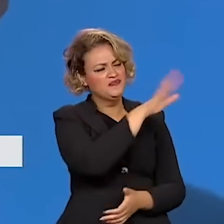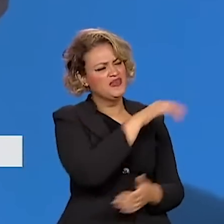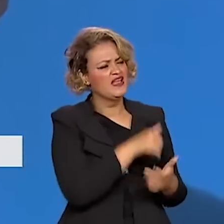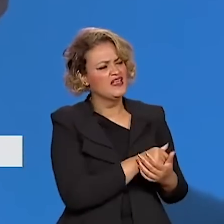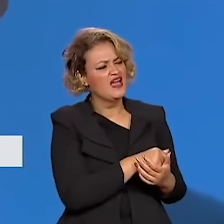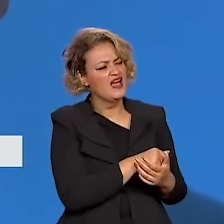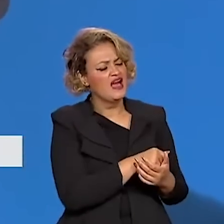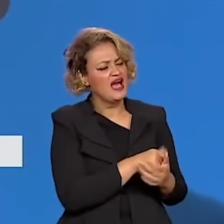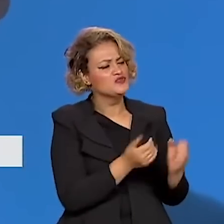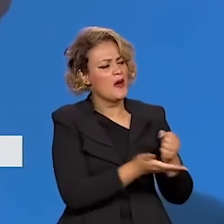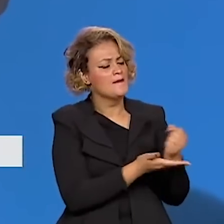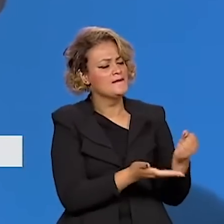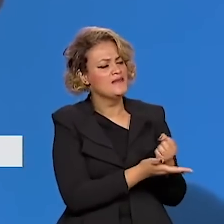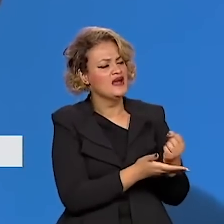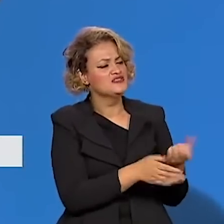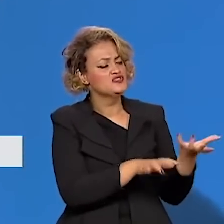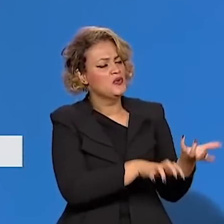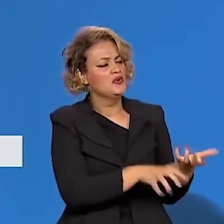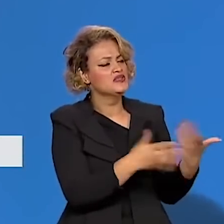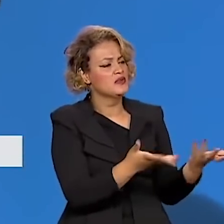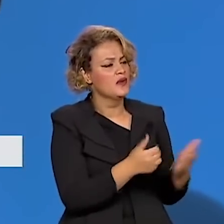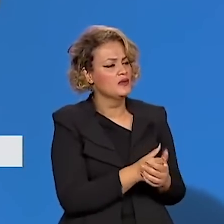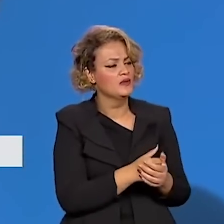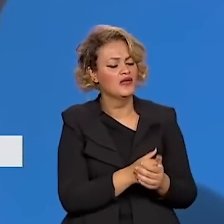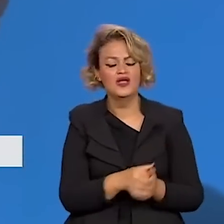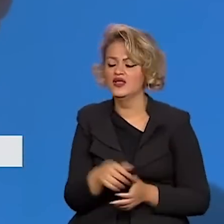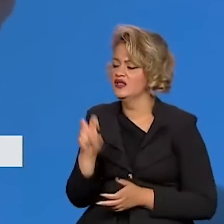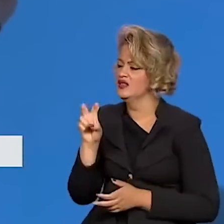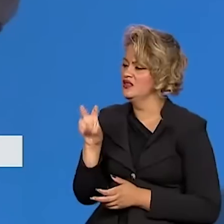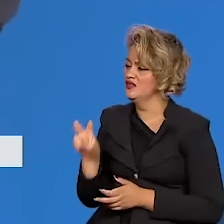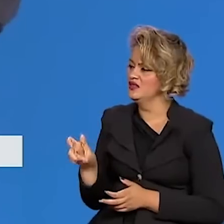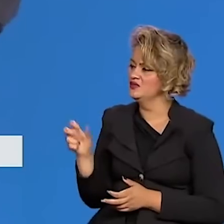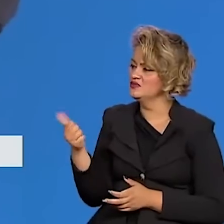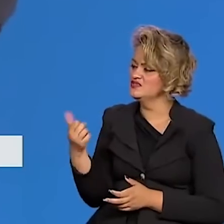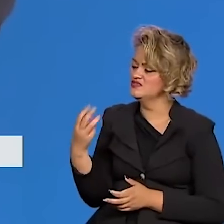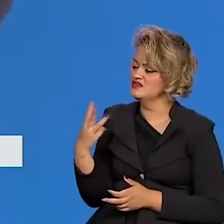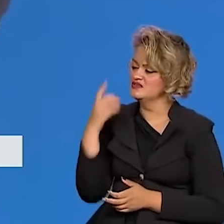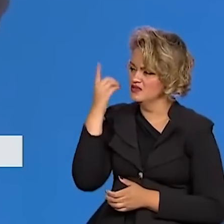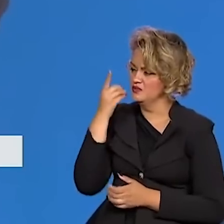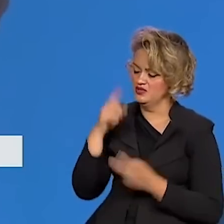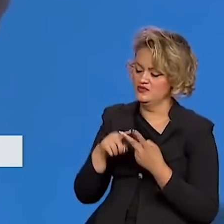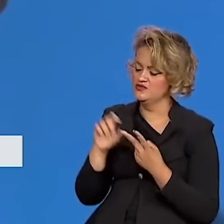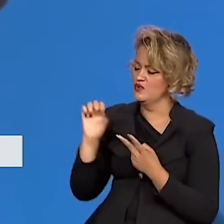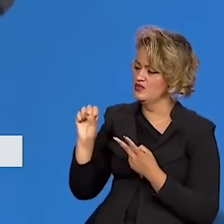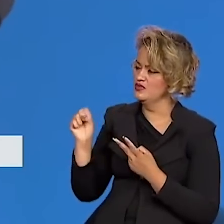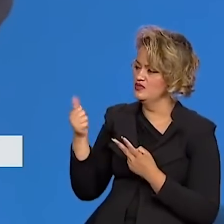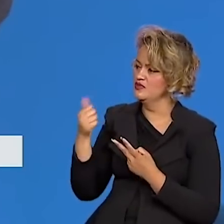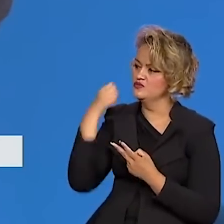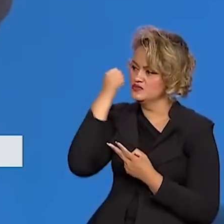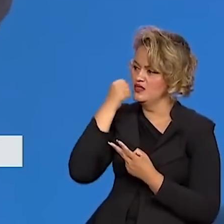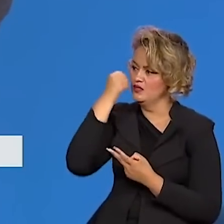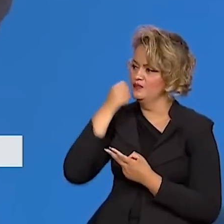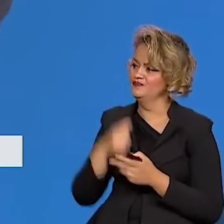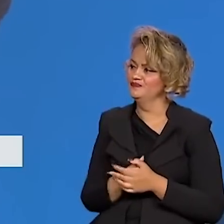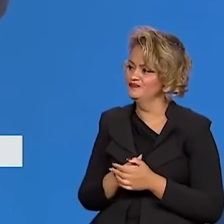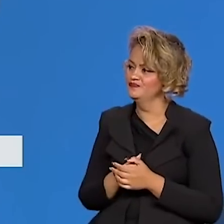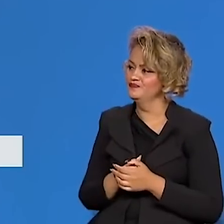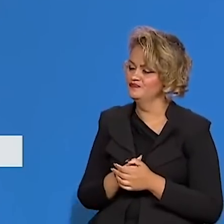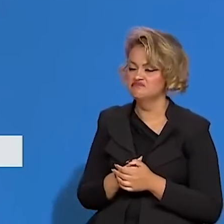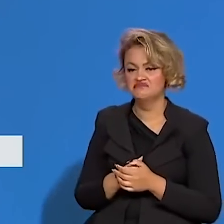minha base congressoal eu disse a minha amada 503 do deputados e 81 senadores todos